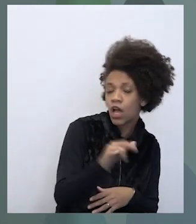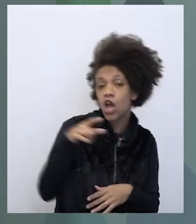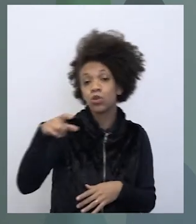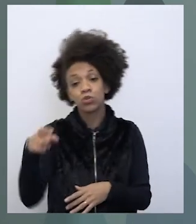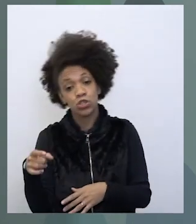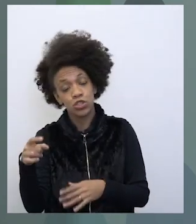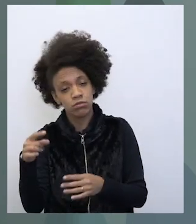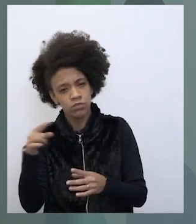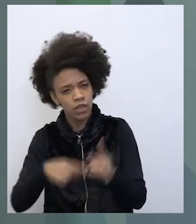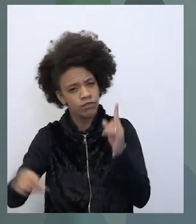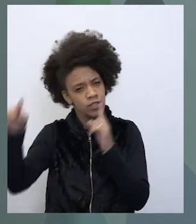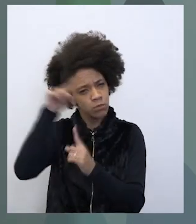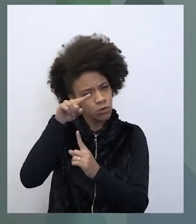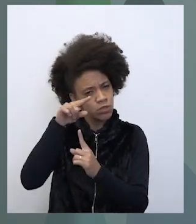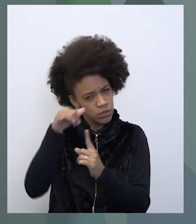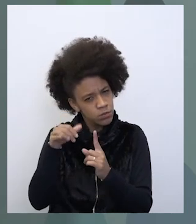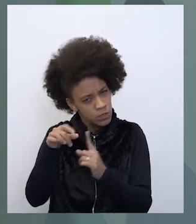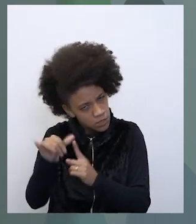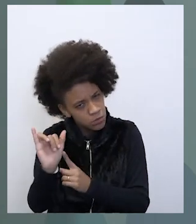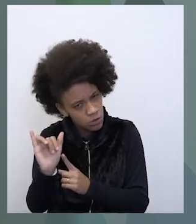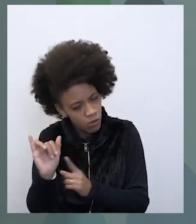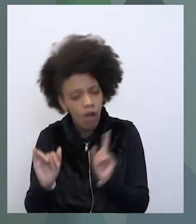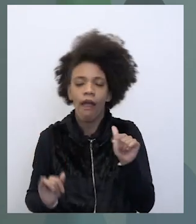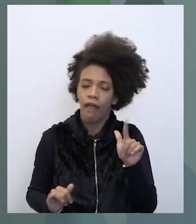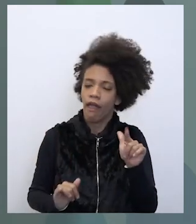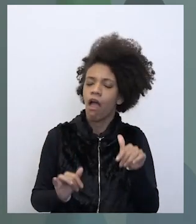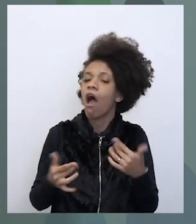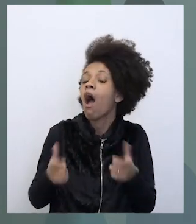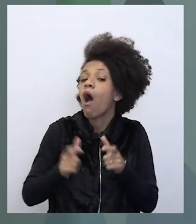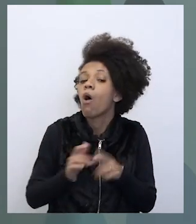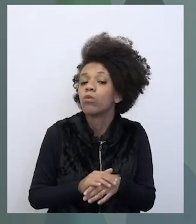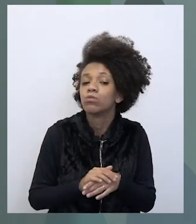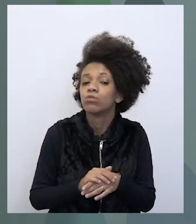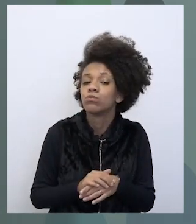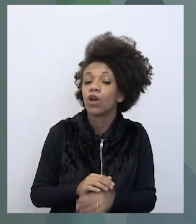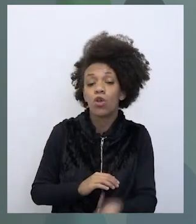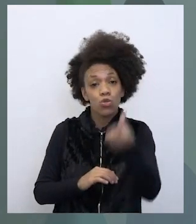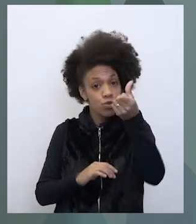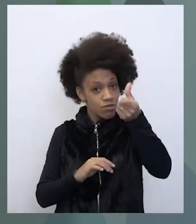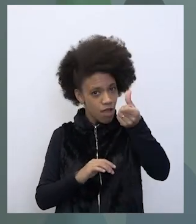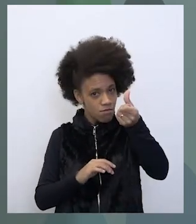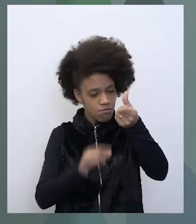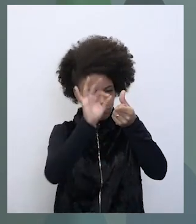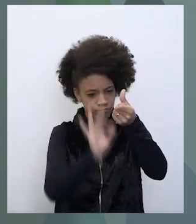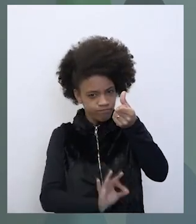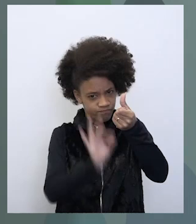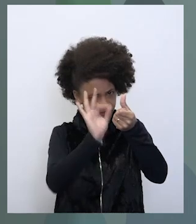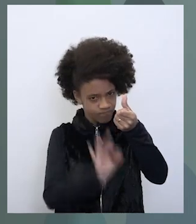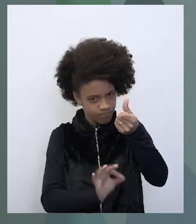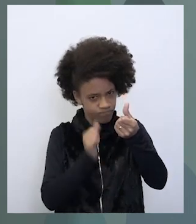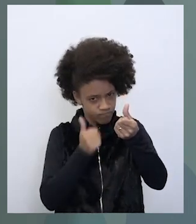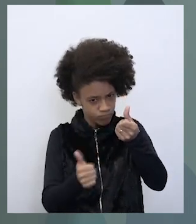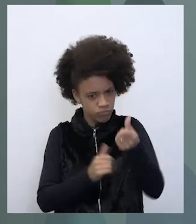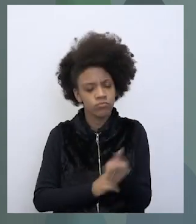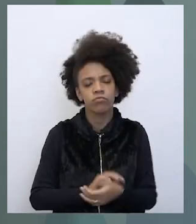vai ser em cima do eixo Y. É isso? É. Aonde? Exatamente no 6. Tudo bem?